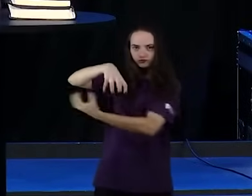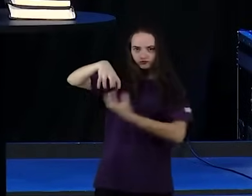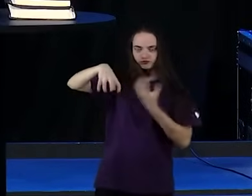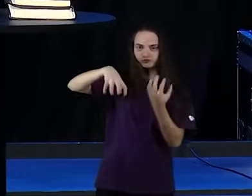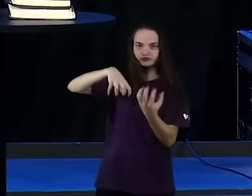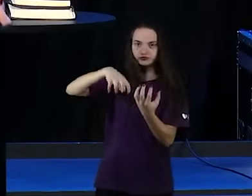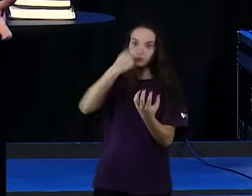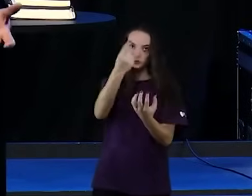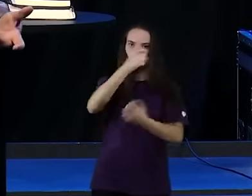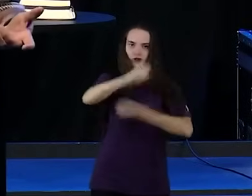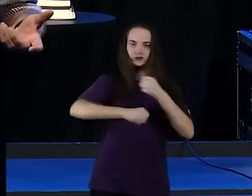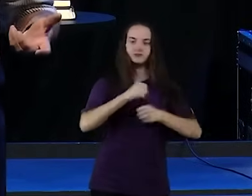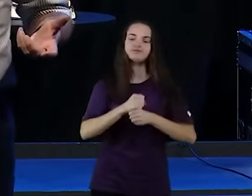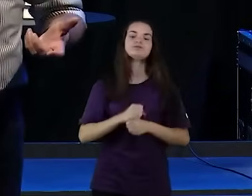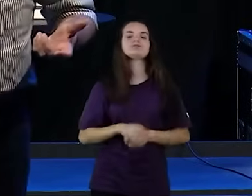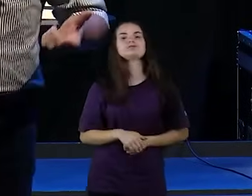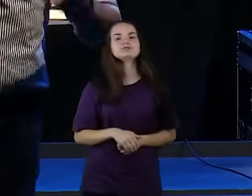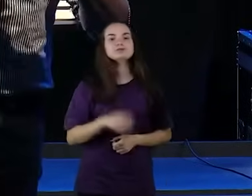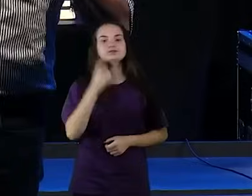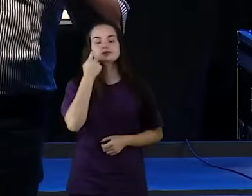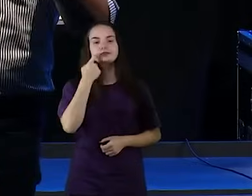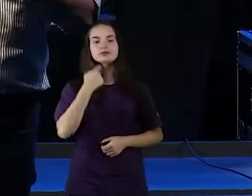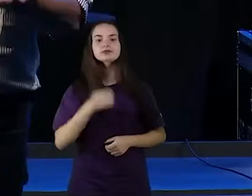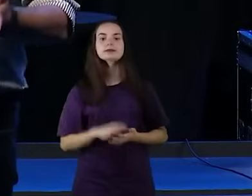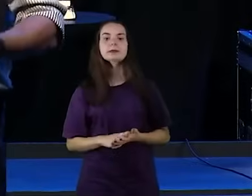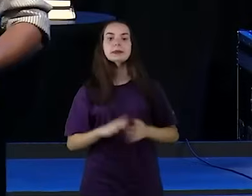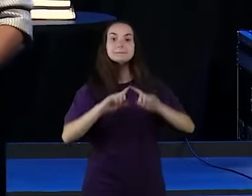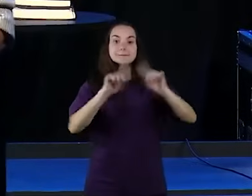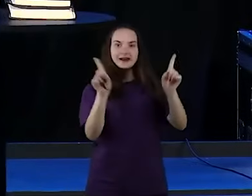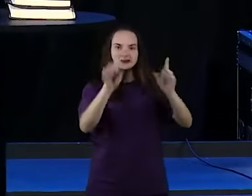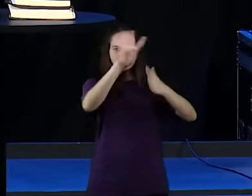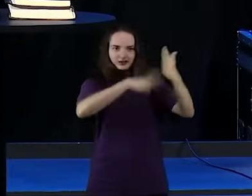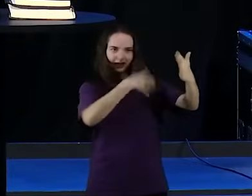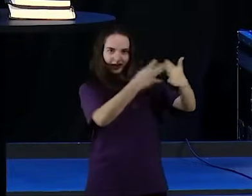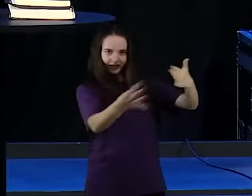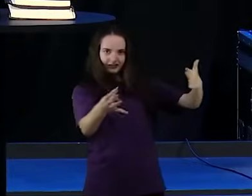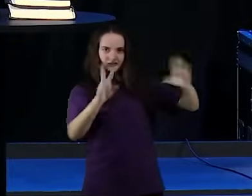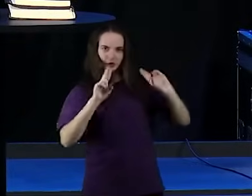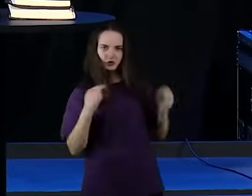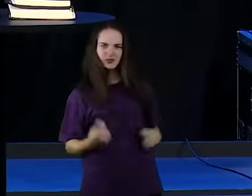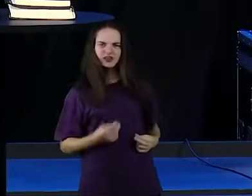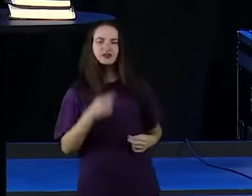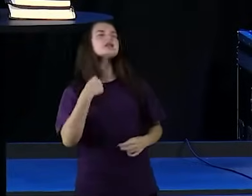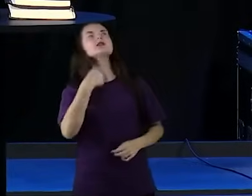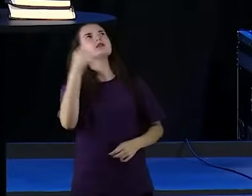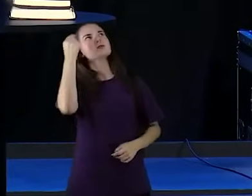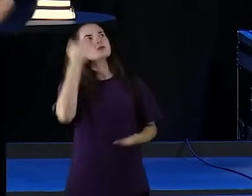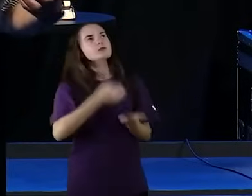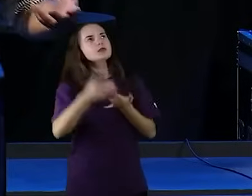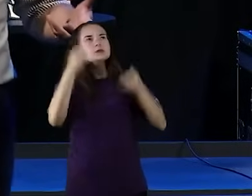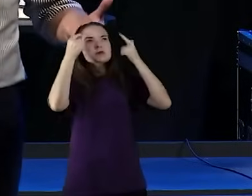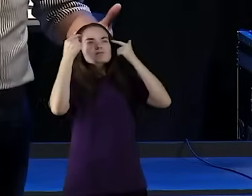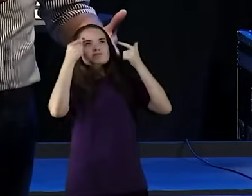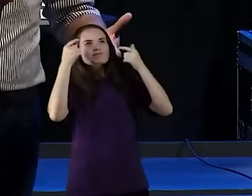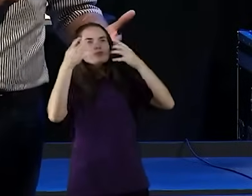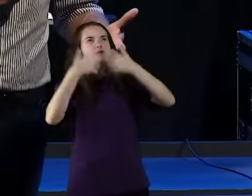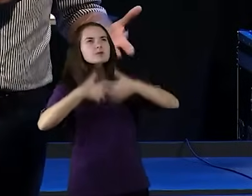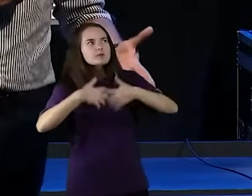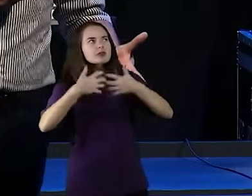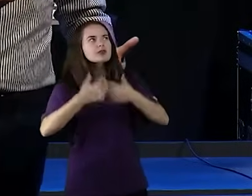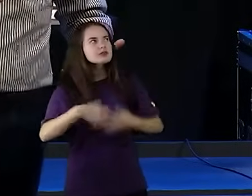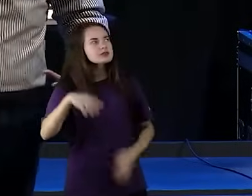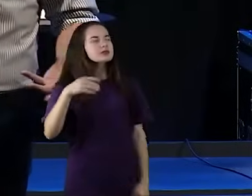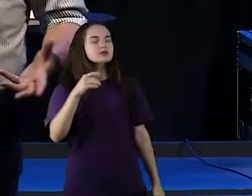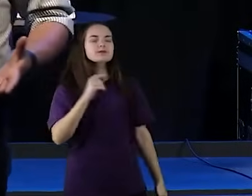mudança do ano no calendário provoca reflexões na gente e o primeiro passo que